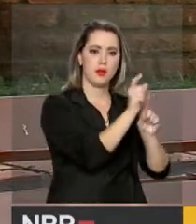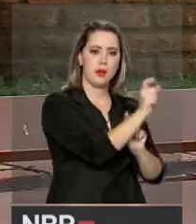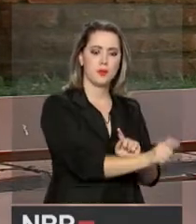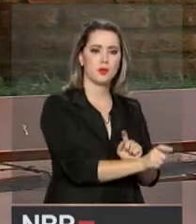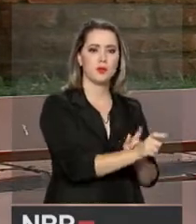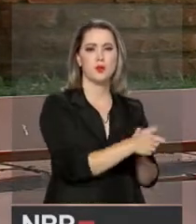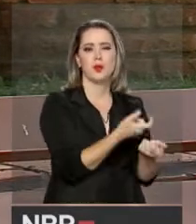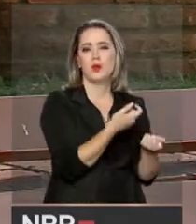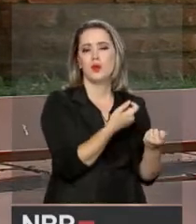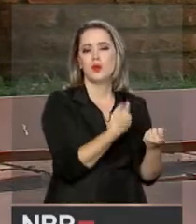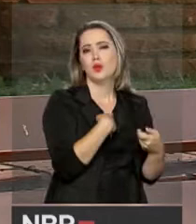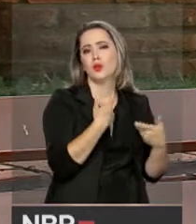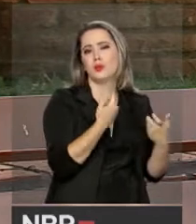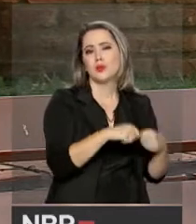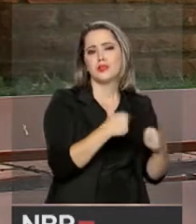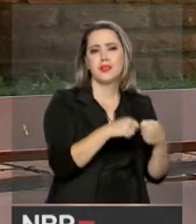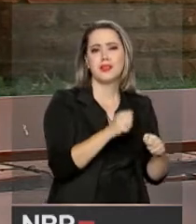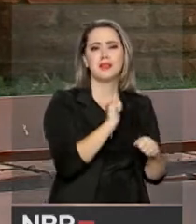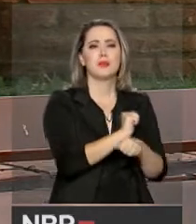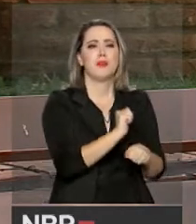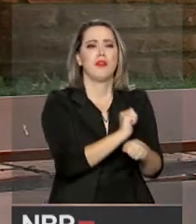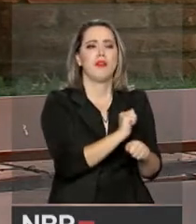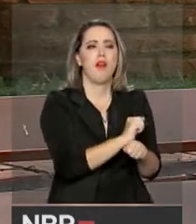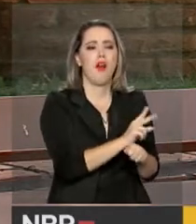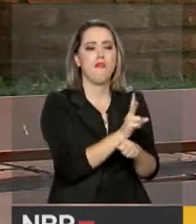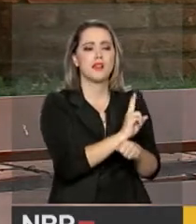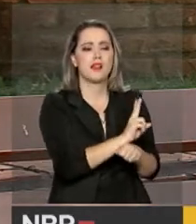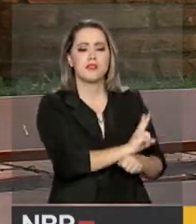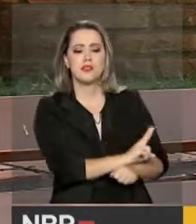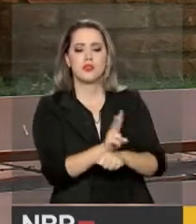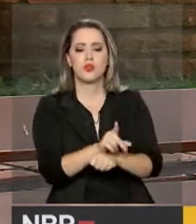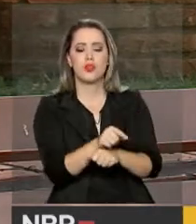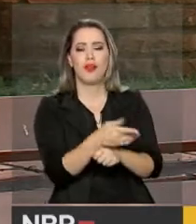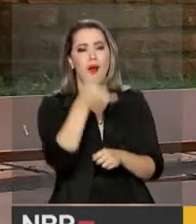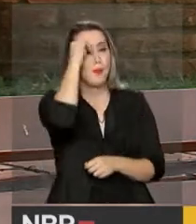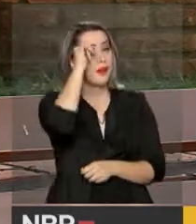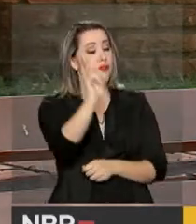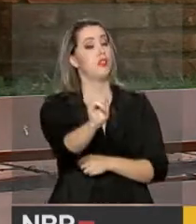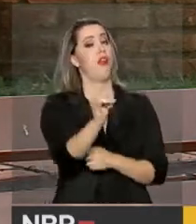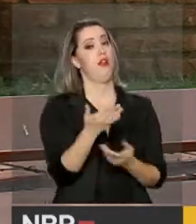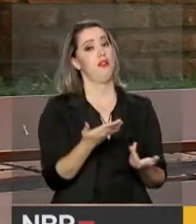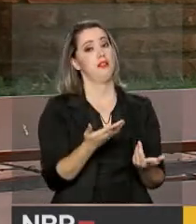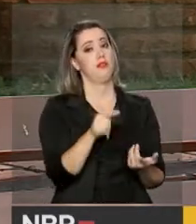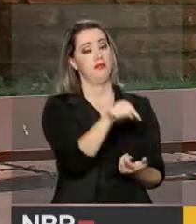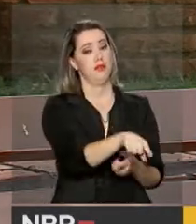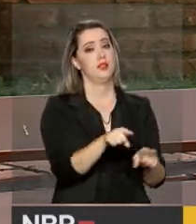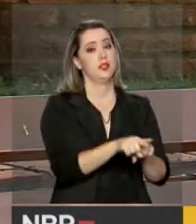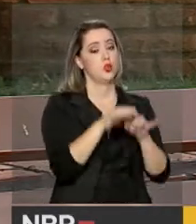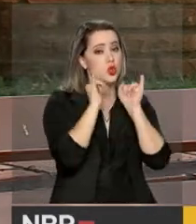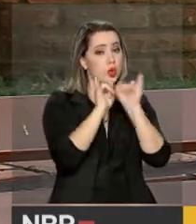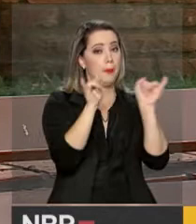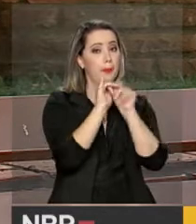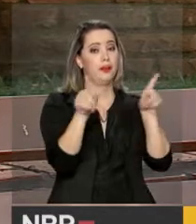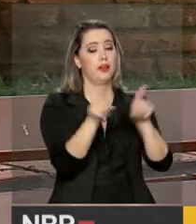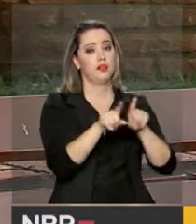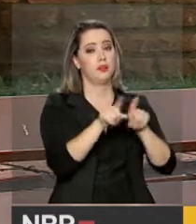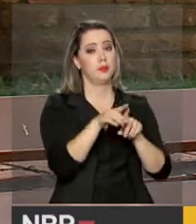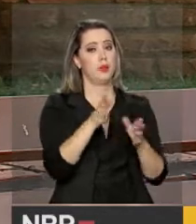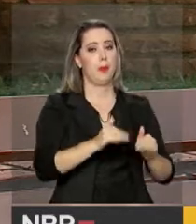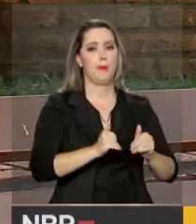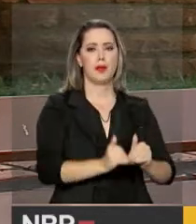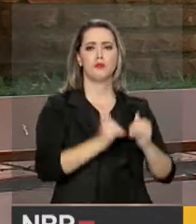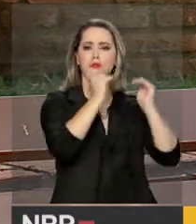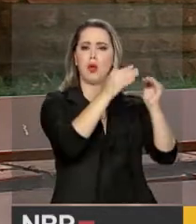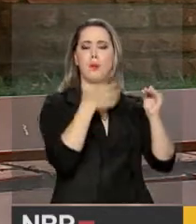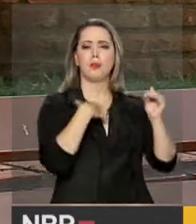depender tanto ou esperar a fiscalização chegar para buscar a prevenção. É por isso que a gente faz essas campanhas também, para aumentar